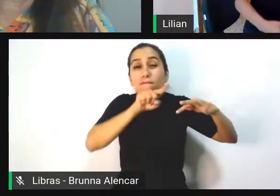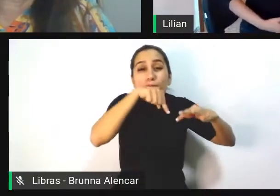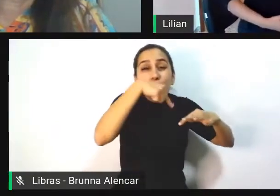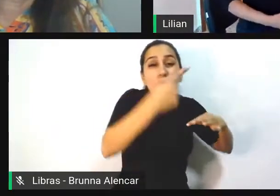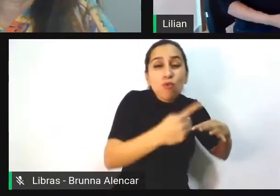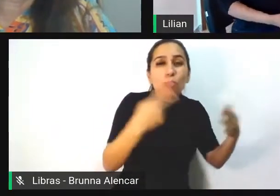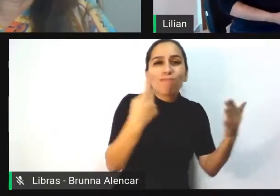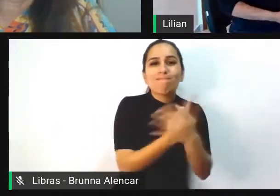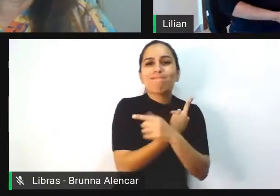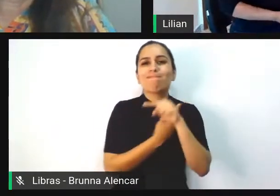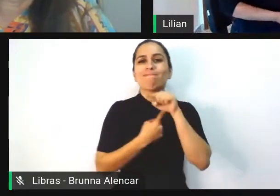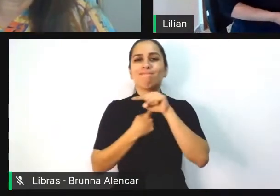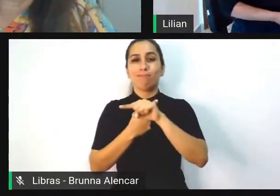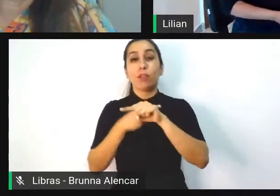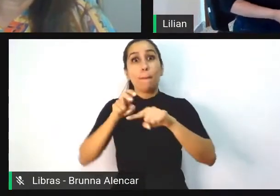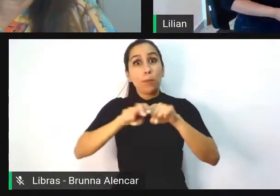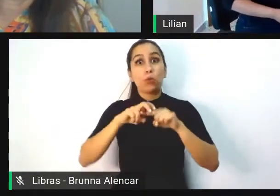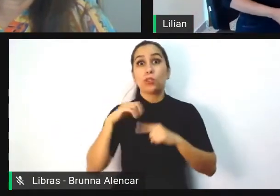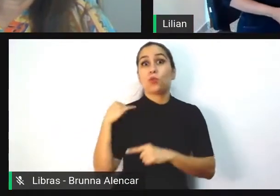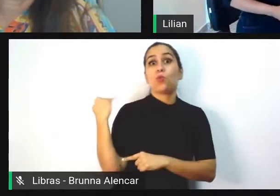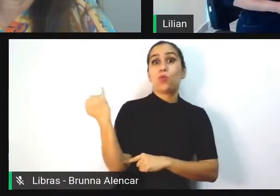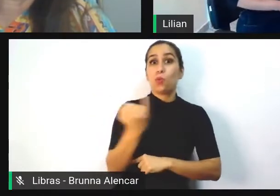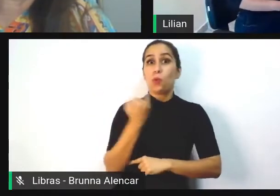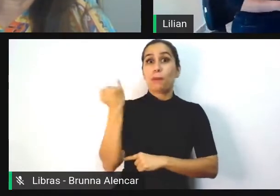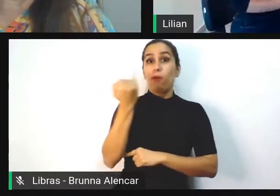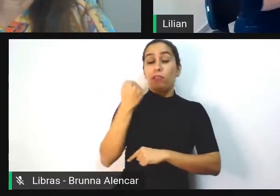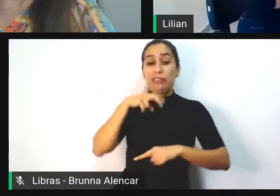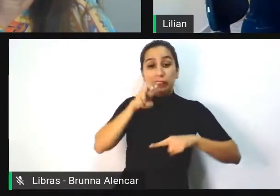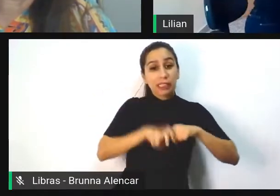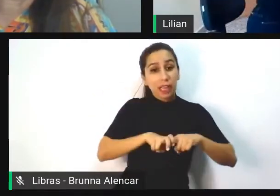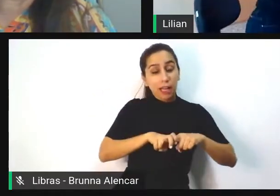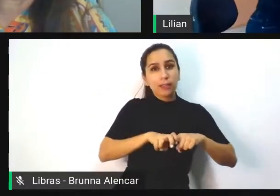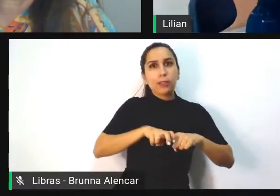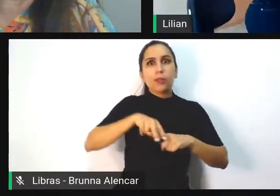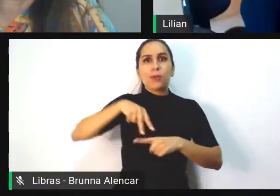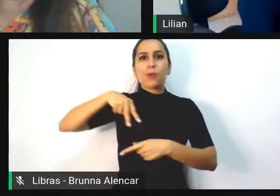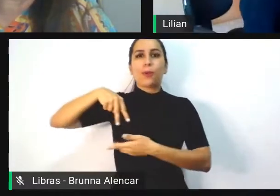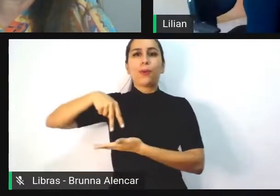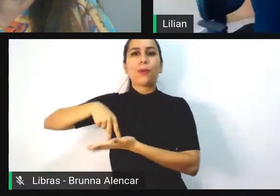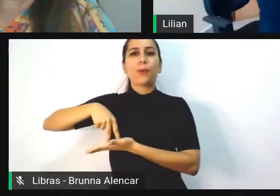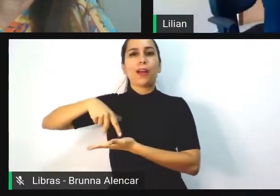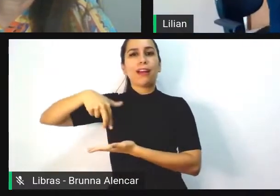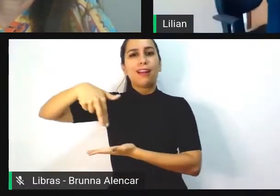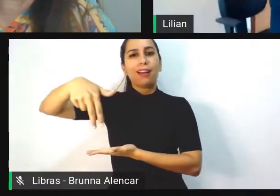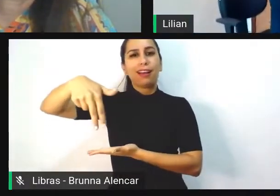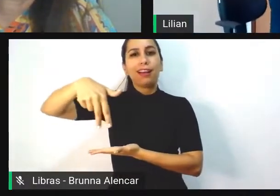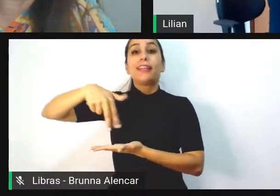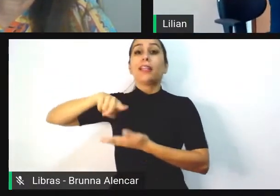nutrir bem esse disco. Eu não sei se vocês já repararam, deixa eu colocar aqui.